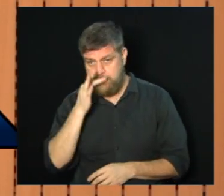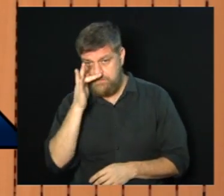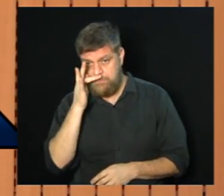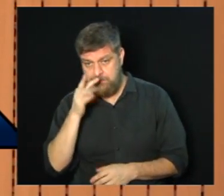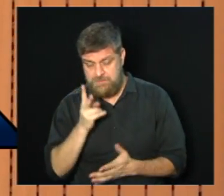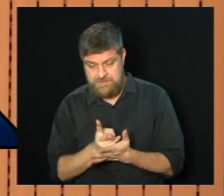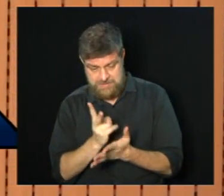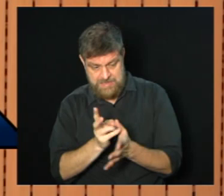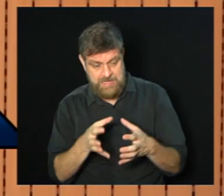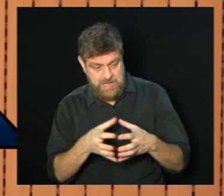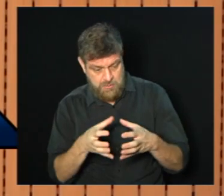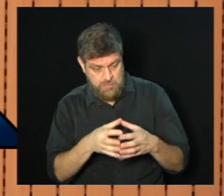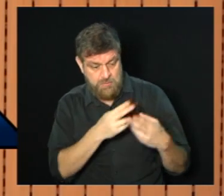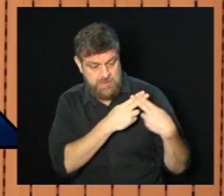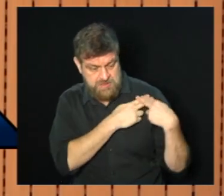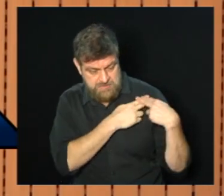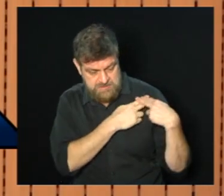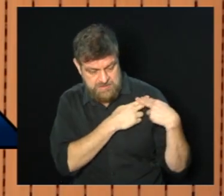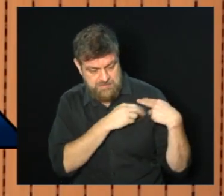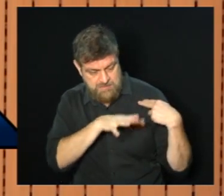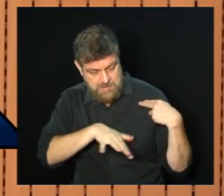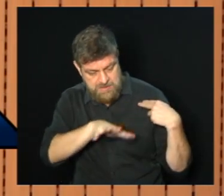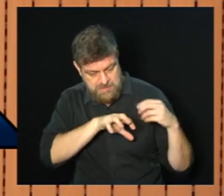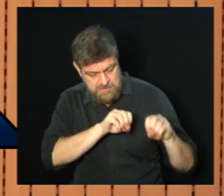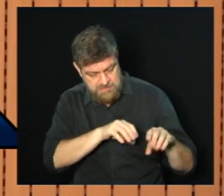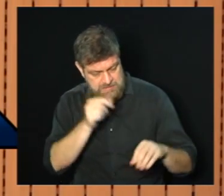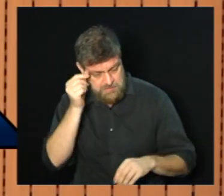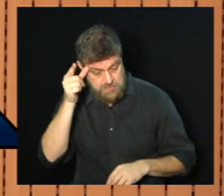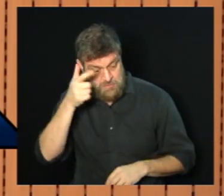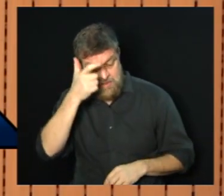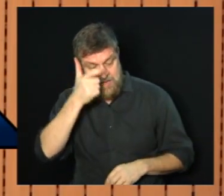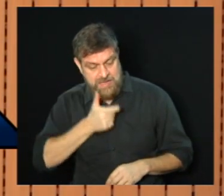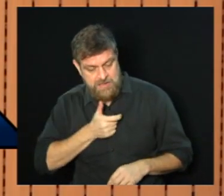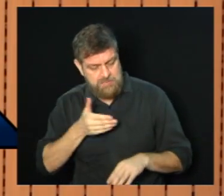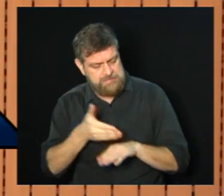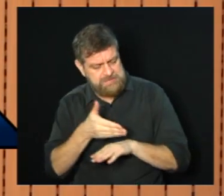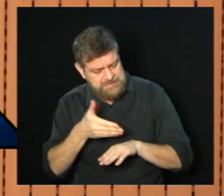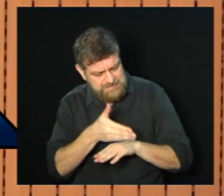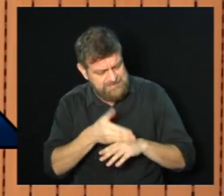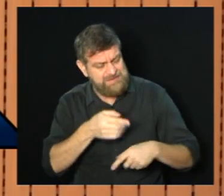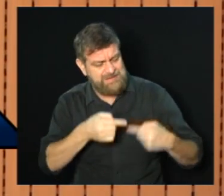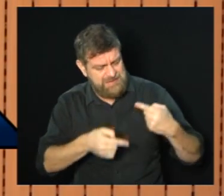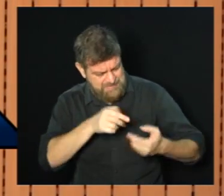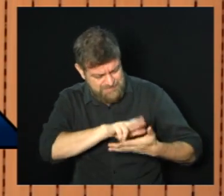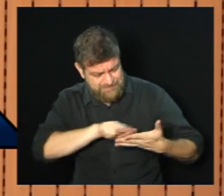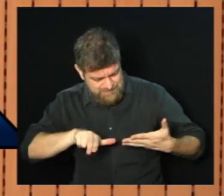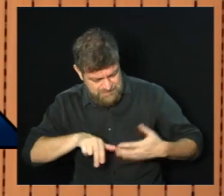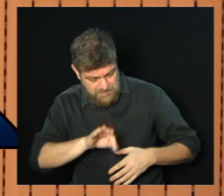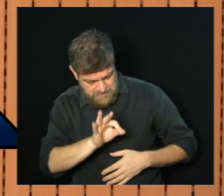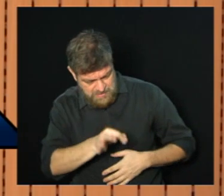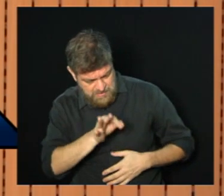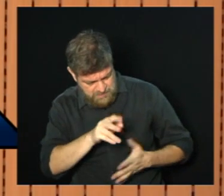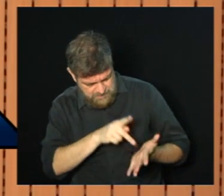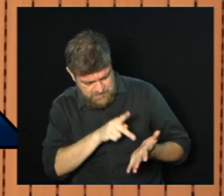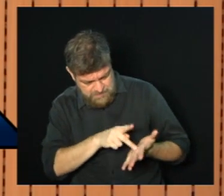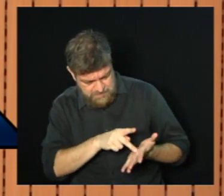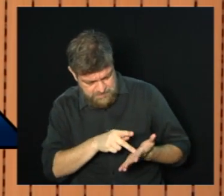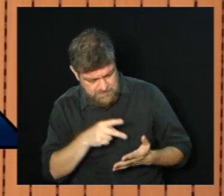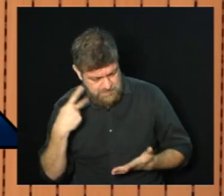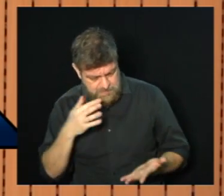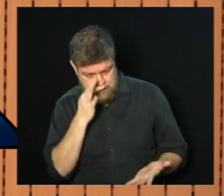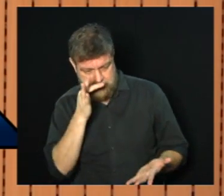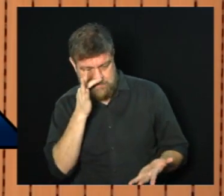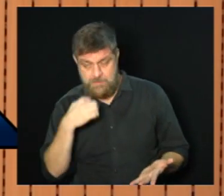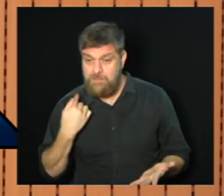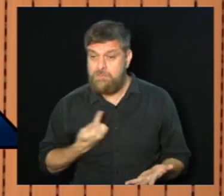da Comissão de Educação e Cultura, e muitas vezes eu participei. Quantos debates tivemos aqui, nobre vereador Flores, para